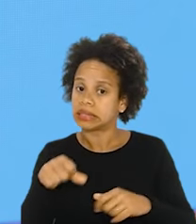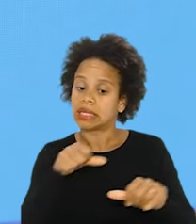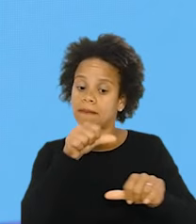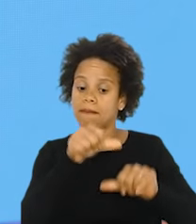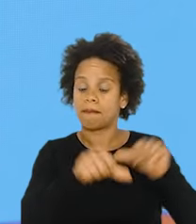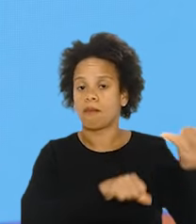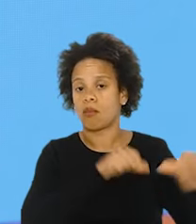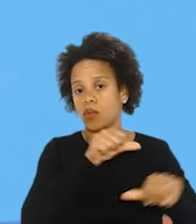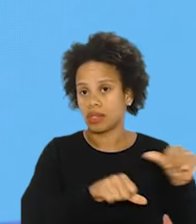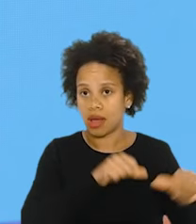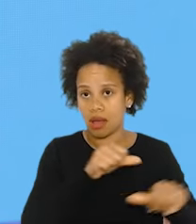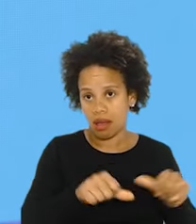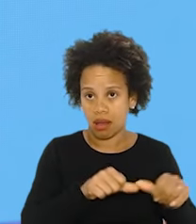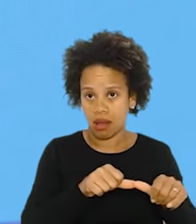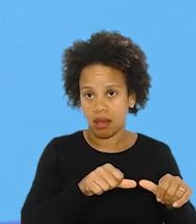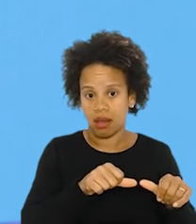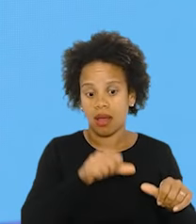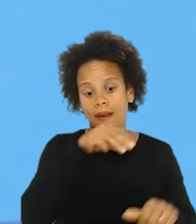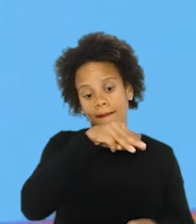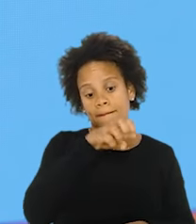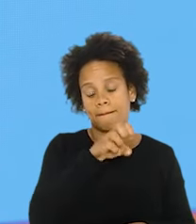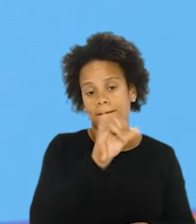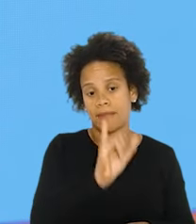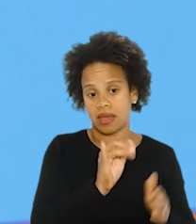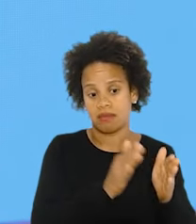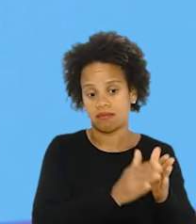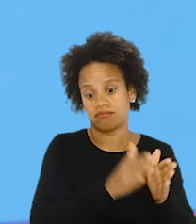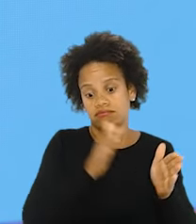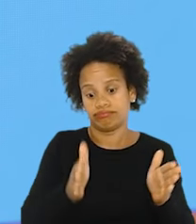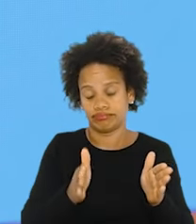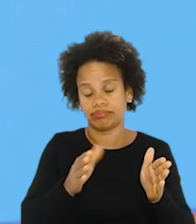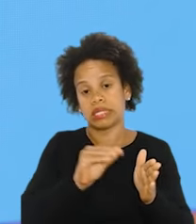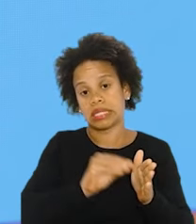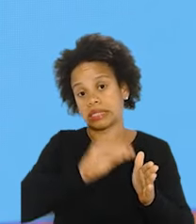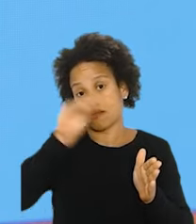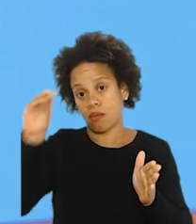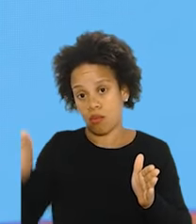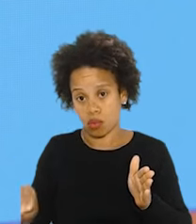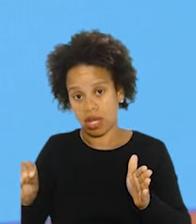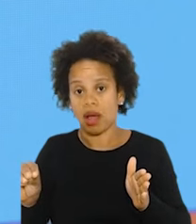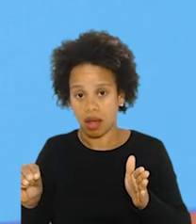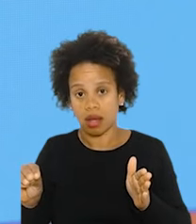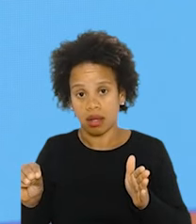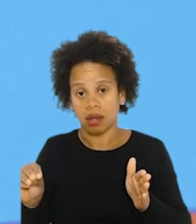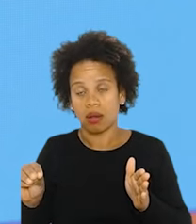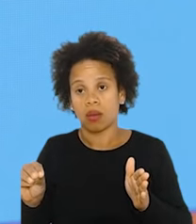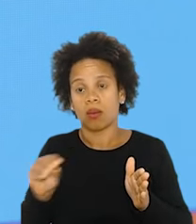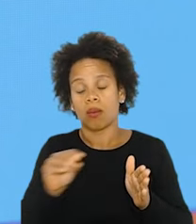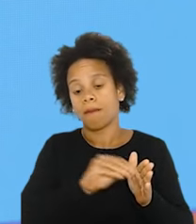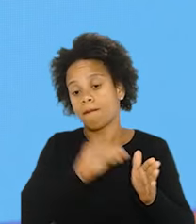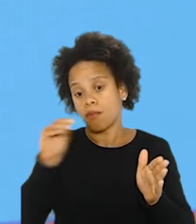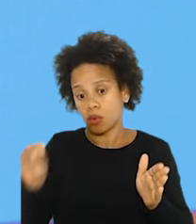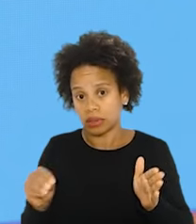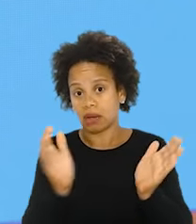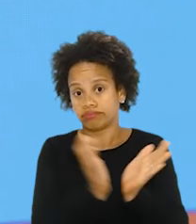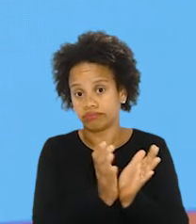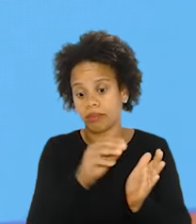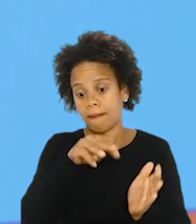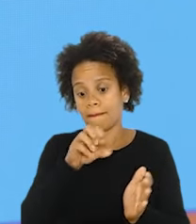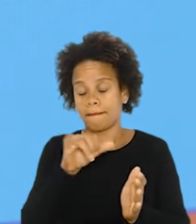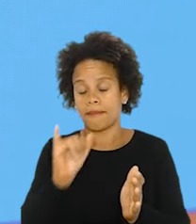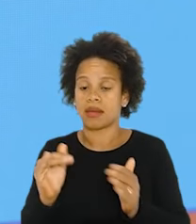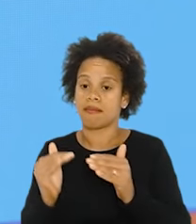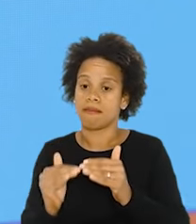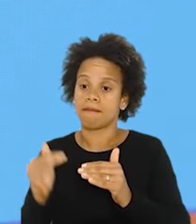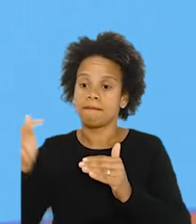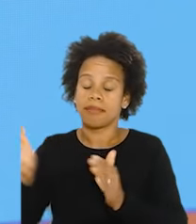alteração né desenquadrar do Meio sair da categoria do mei por exemplo que desenquadrar nada mais é do que você sair da categoria do meio e pular para